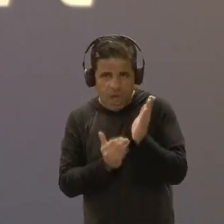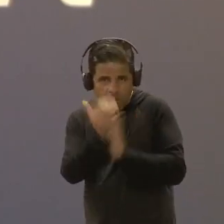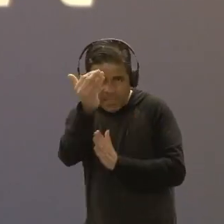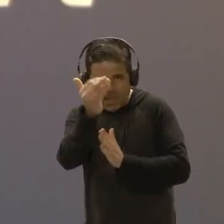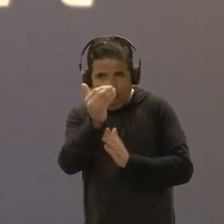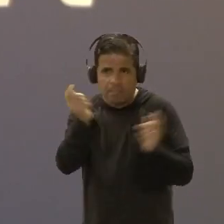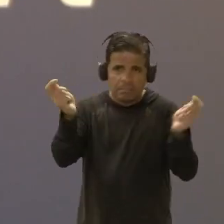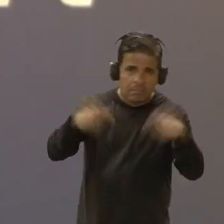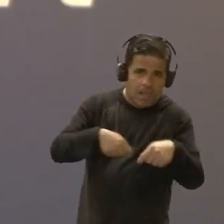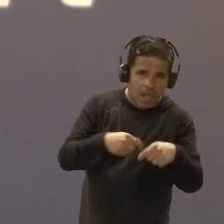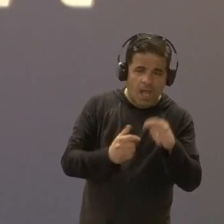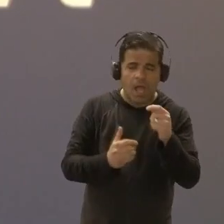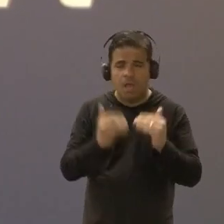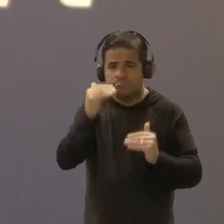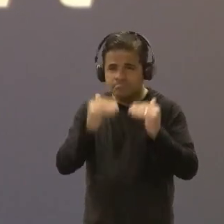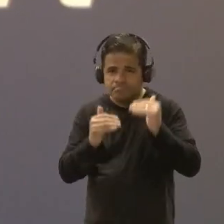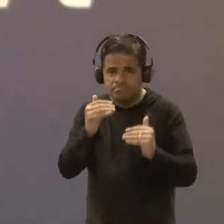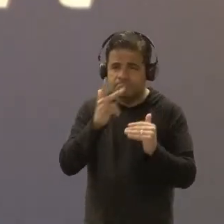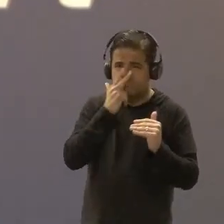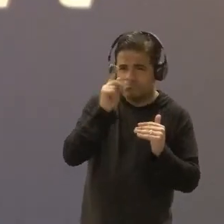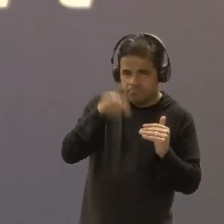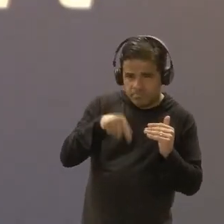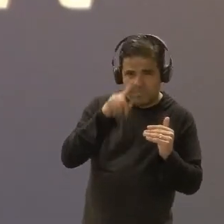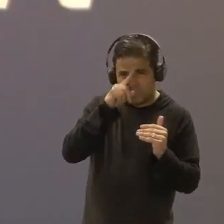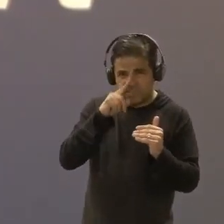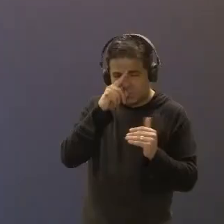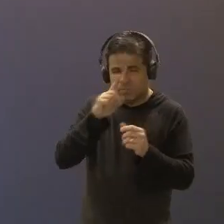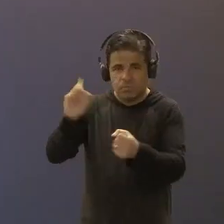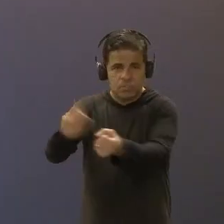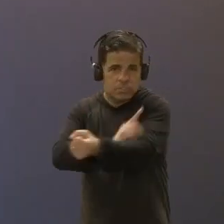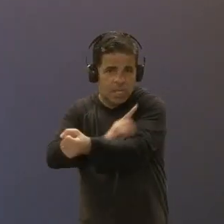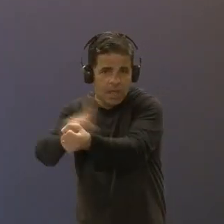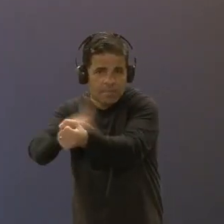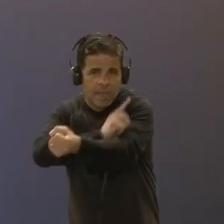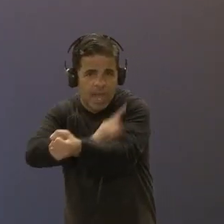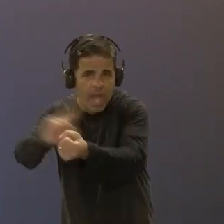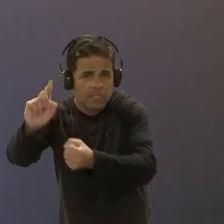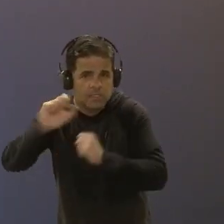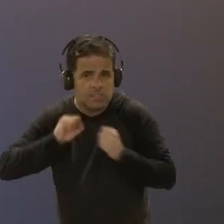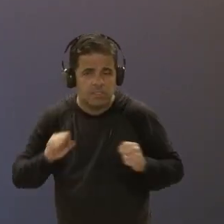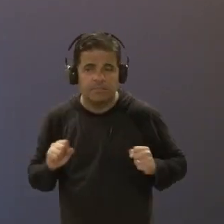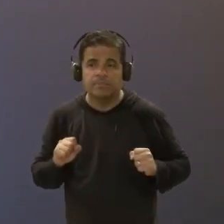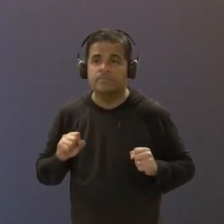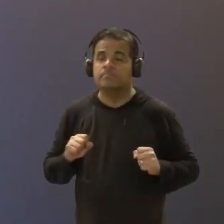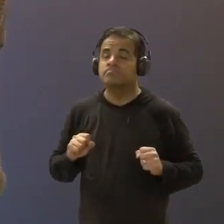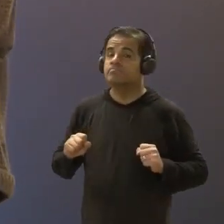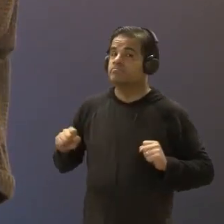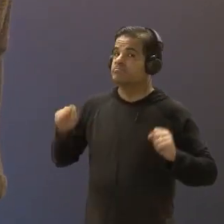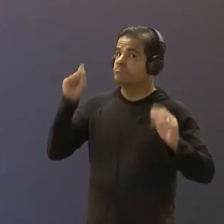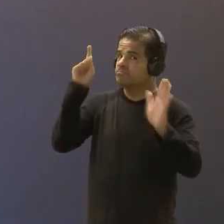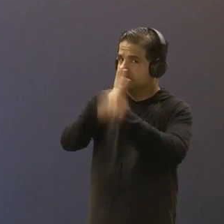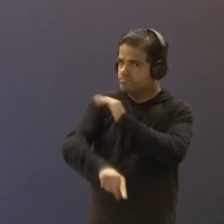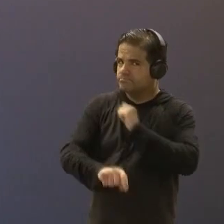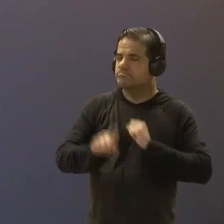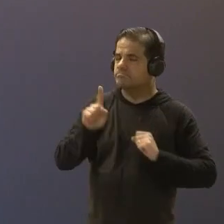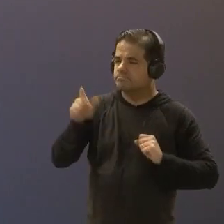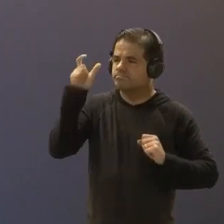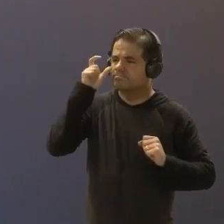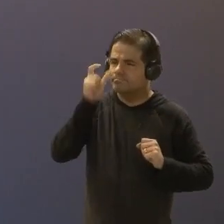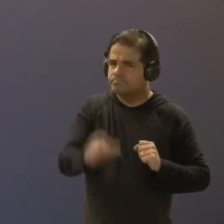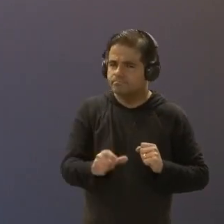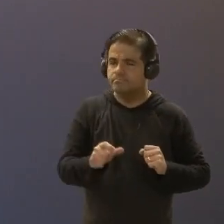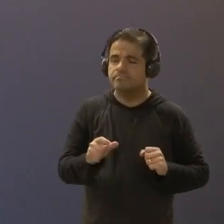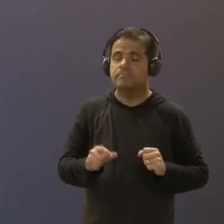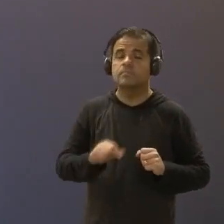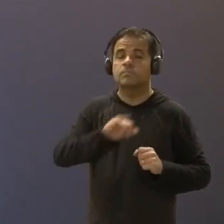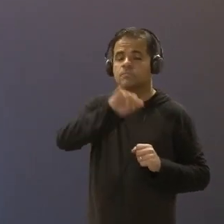aumentar níveis, mas eu imagino que seja risco de diabetes? Bom, Francisco, a pergunta é muito interessante